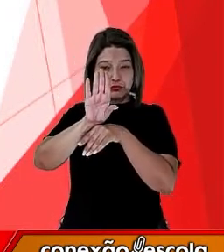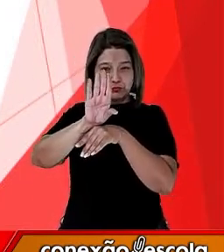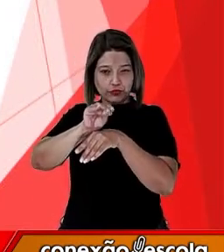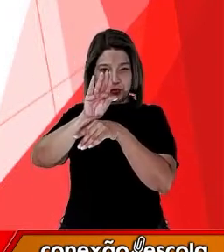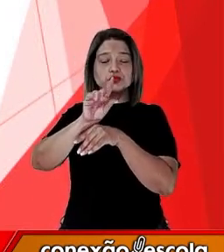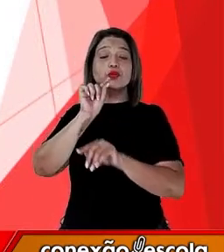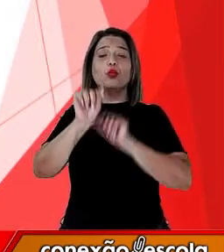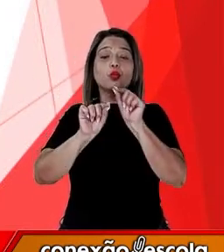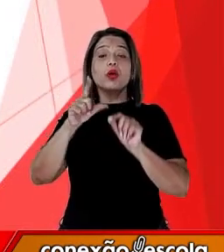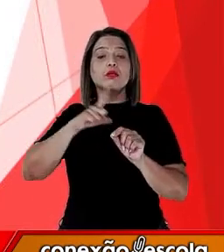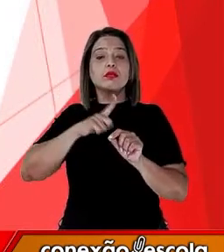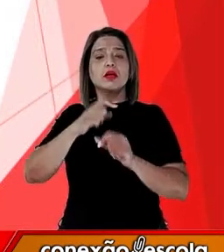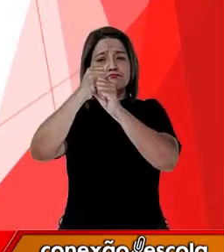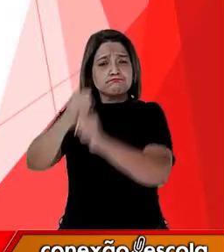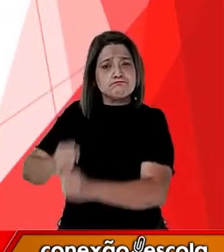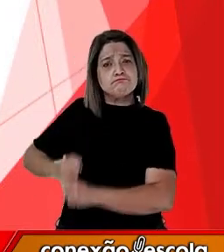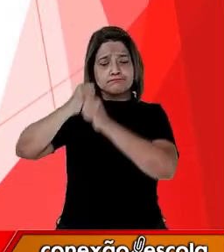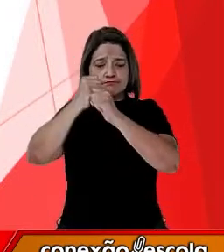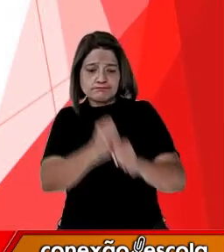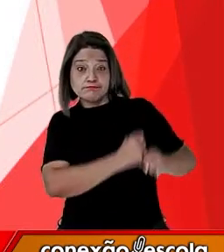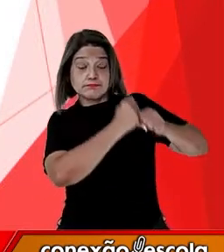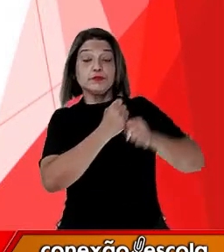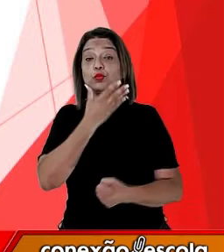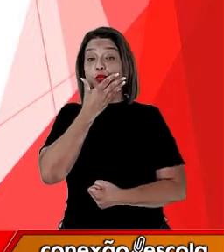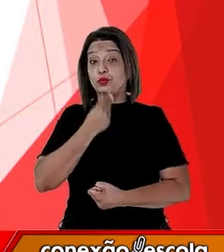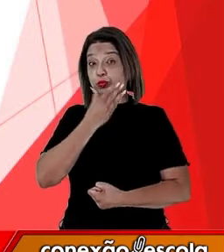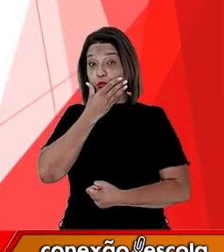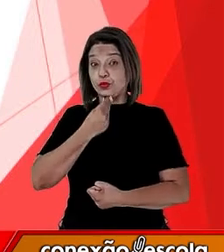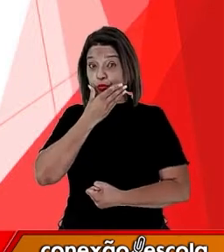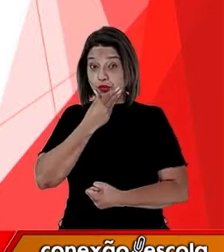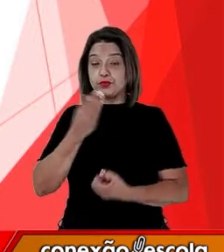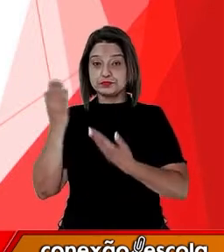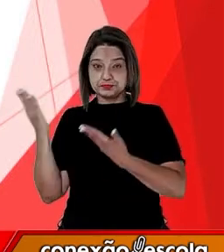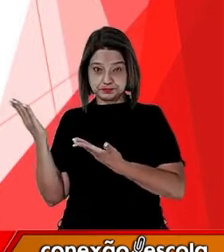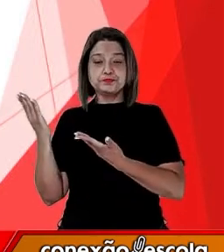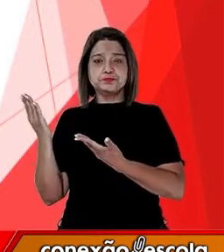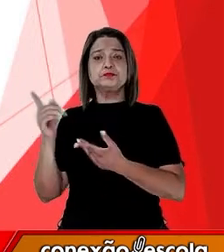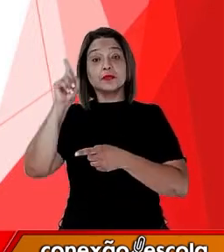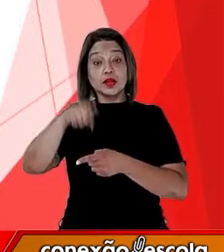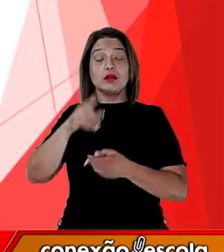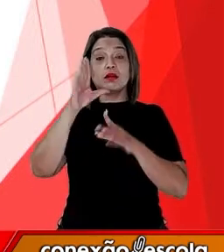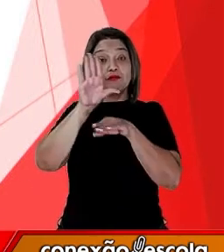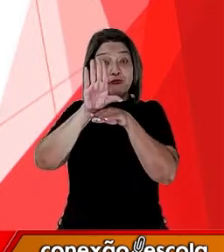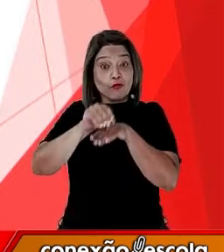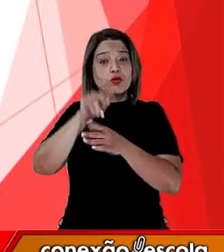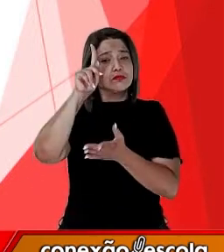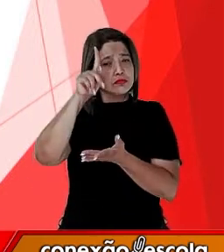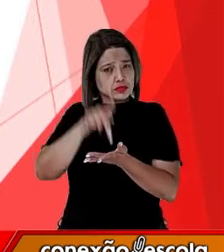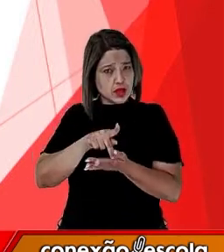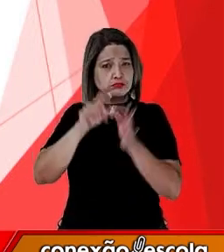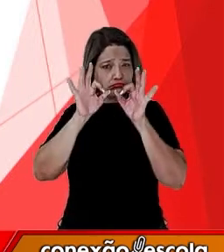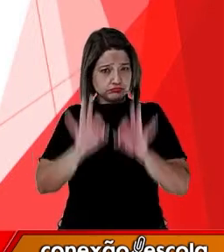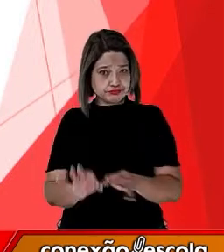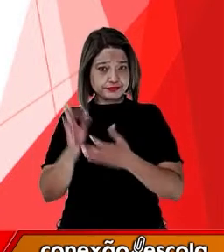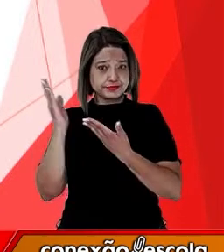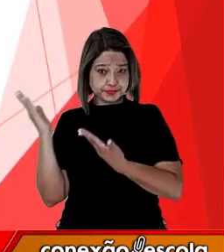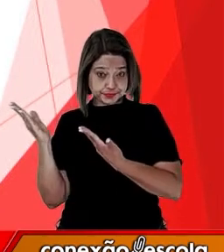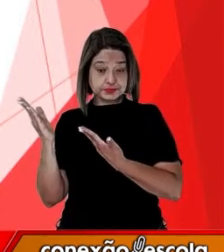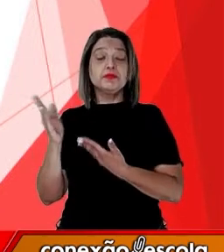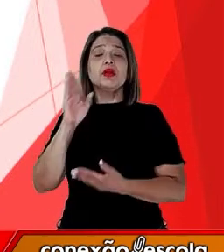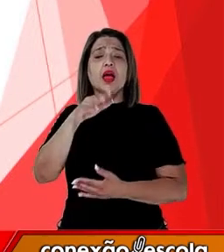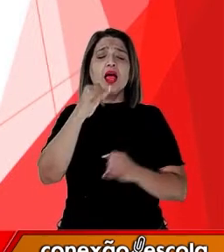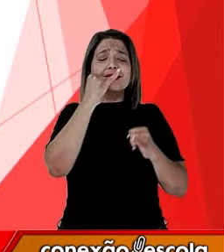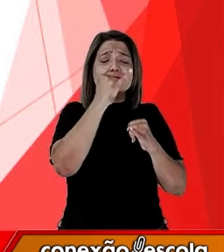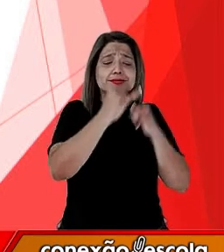uma prova masculina de canoagem. Essa é a foto original. Em semelhança, quando eu tenho